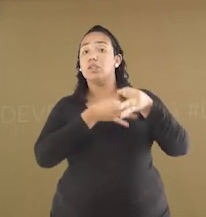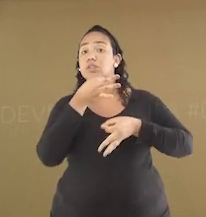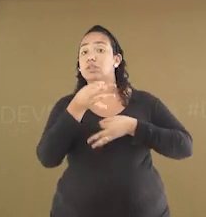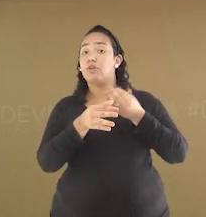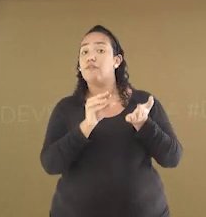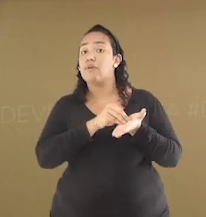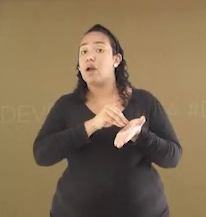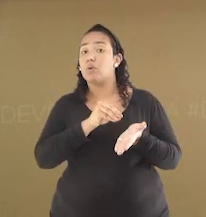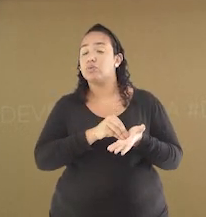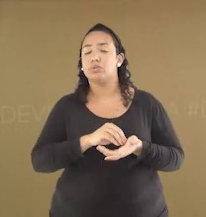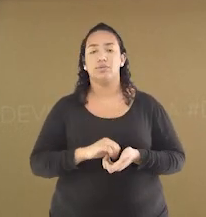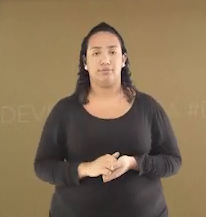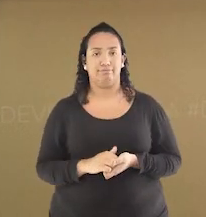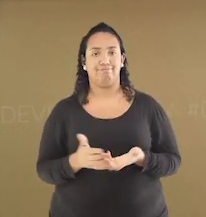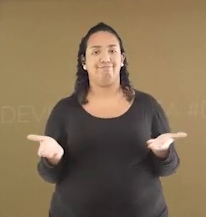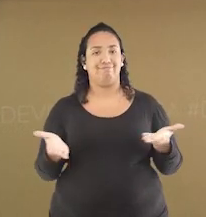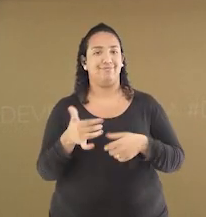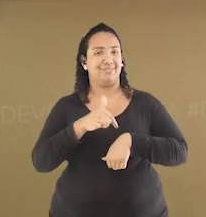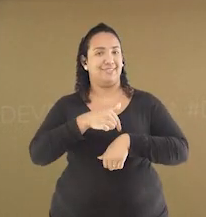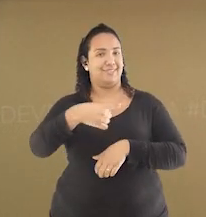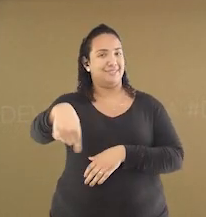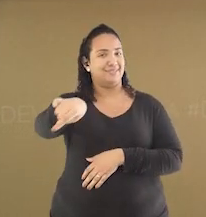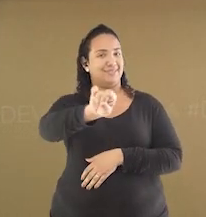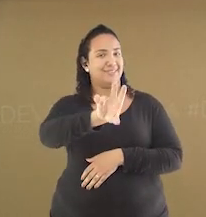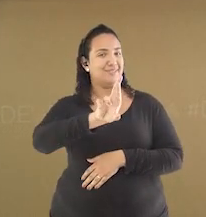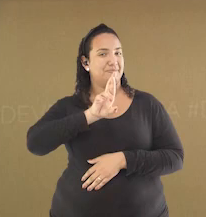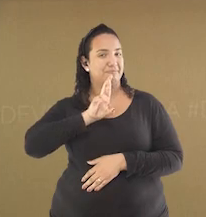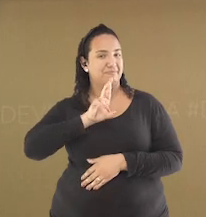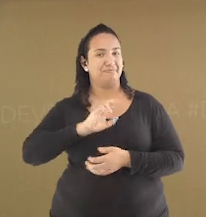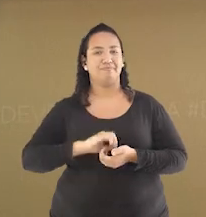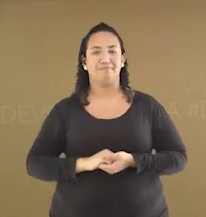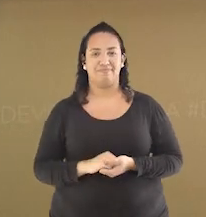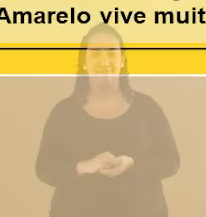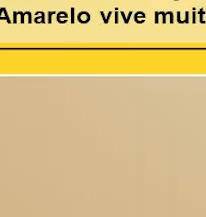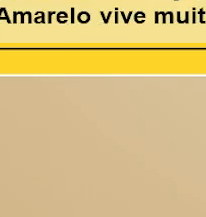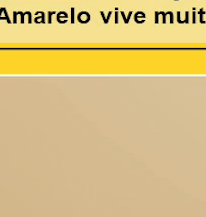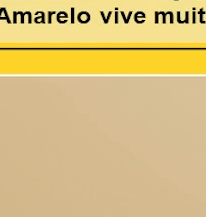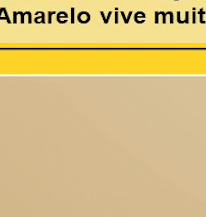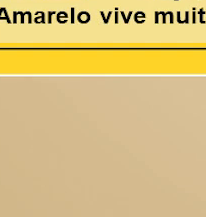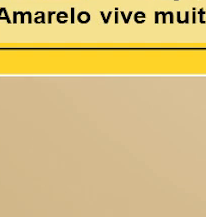avaliação crítica da obra. Vou dar mais um tempinho para você pensar.